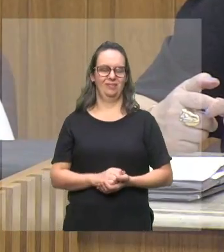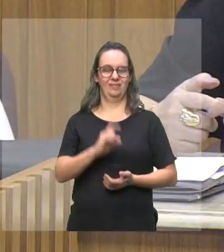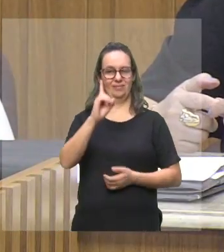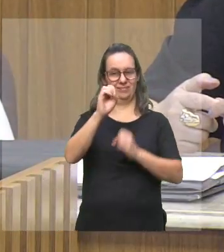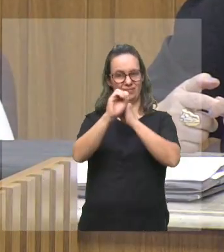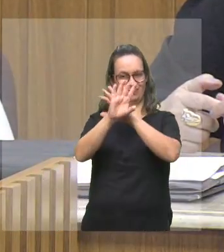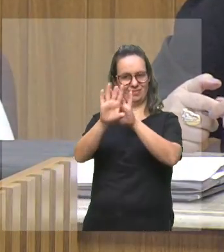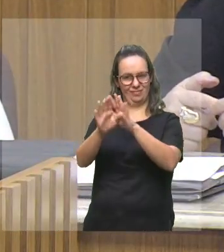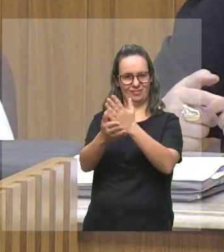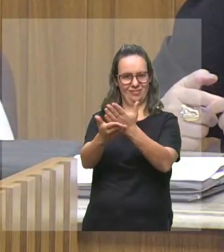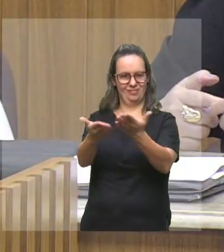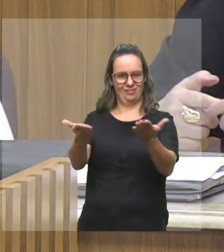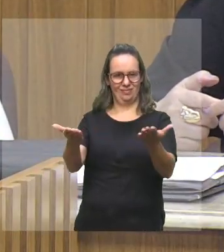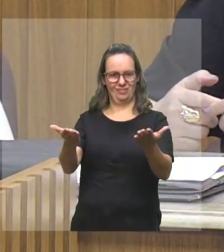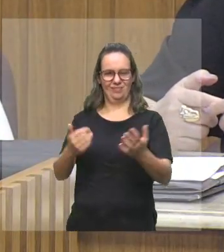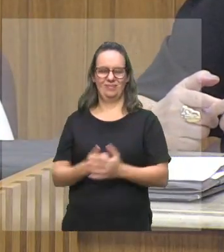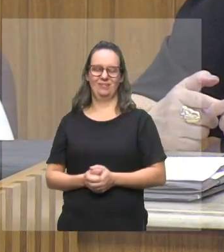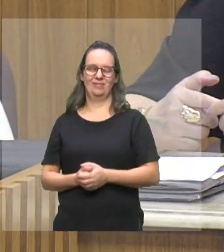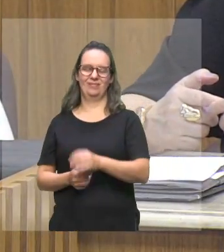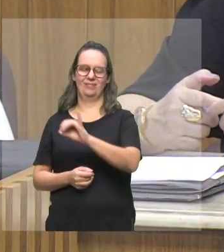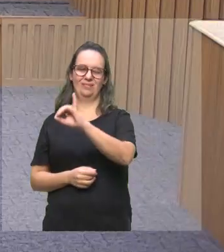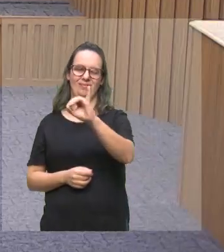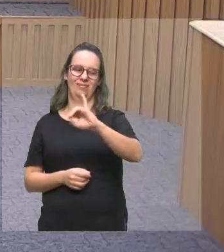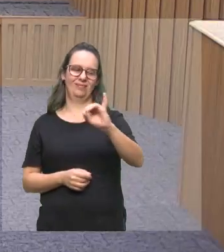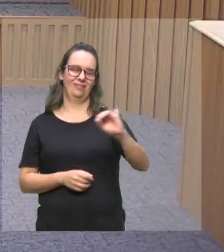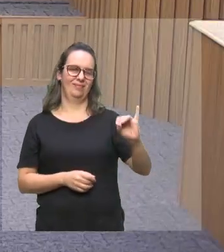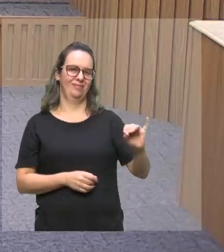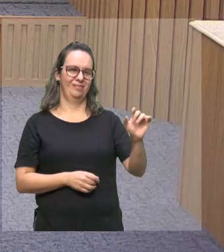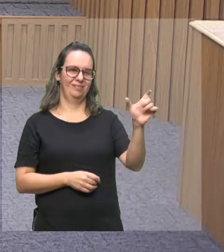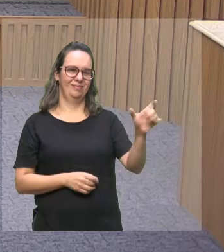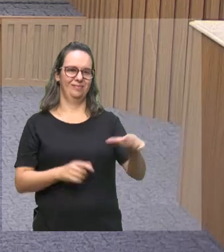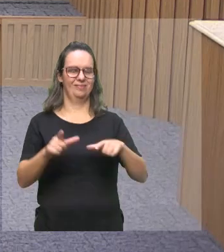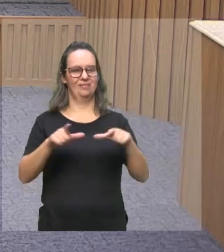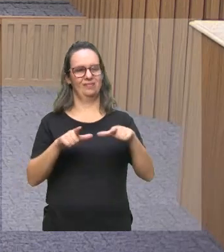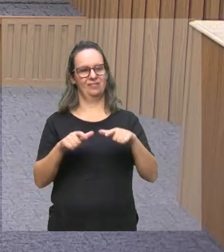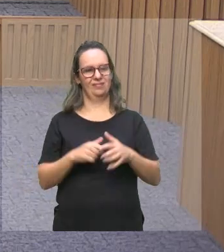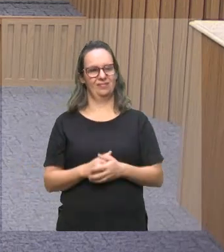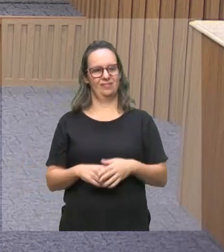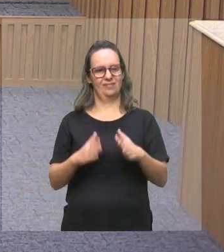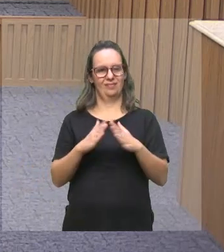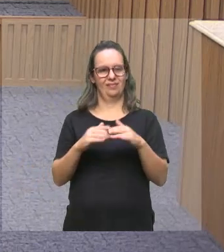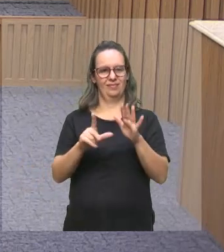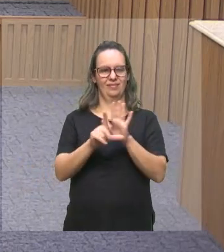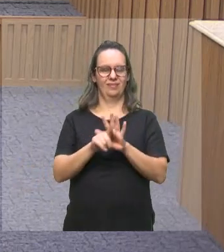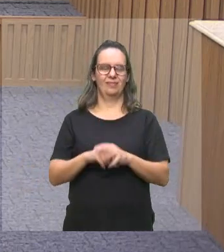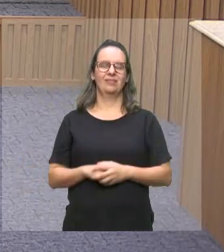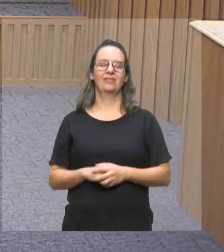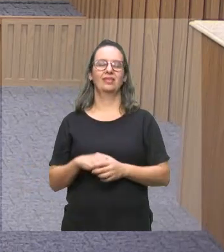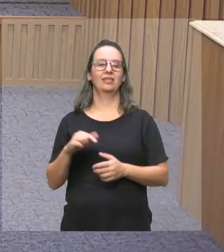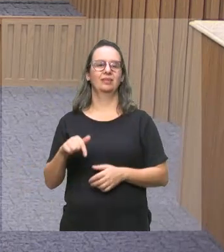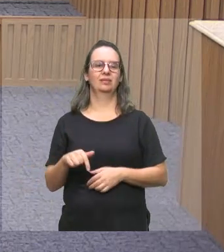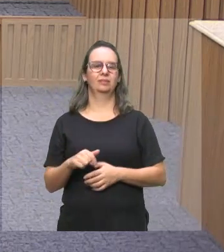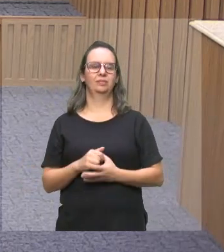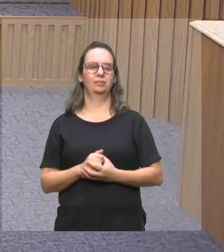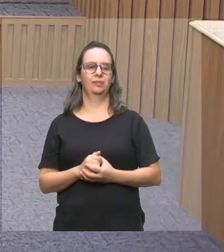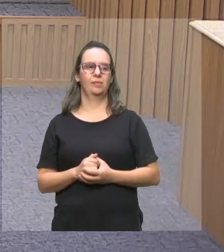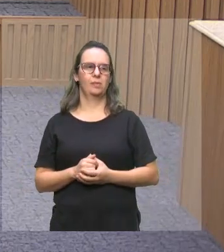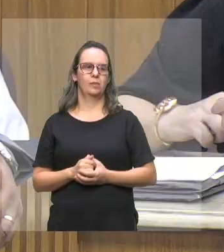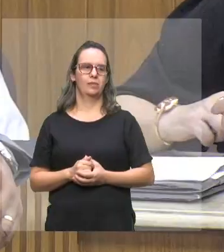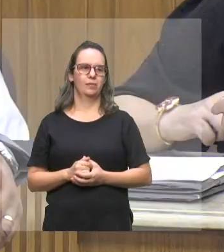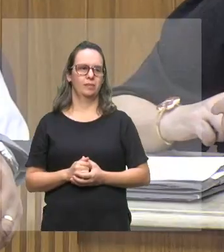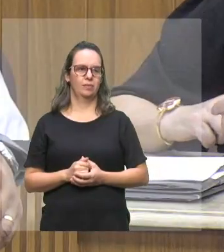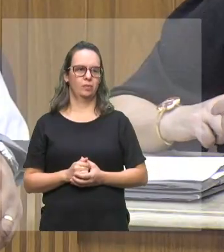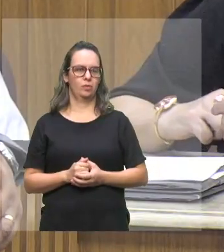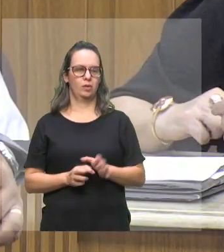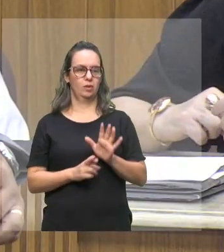também cumprimentar todos os servidores dessa Casa de Leis. Né, e nesta noite de hoje, em nome do MDB, venho aqui